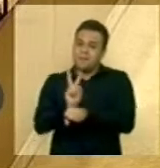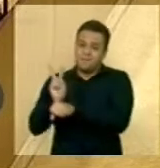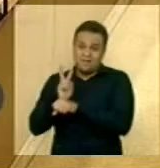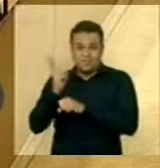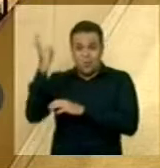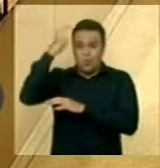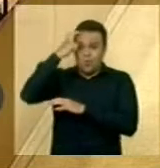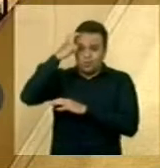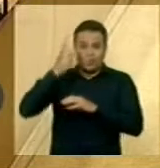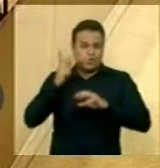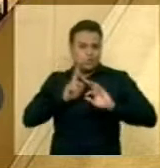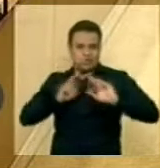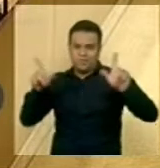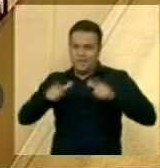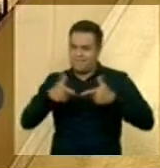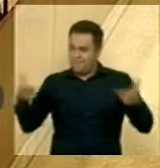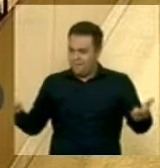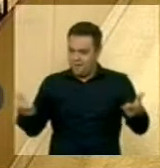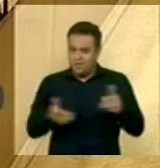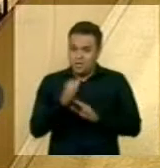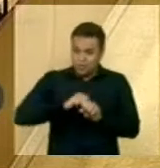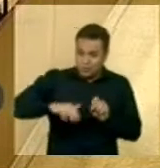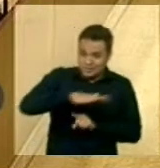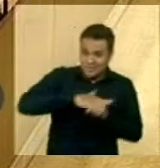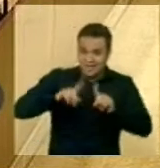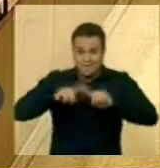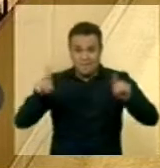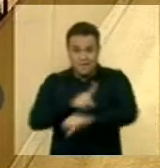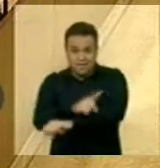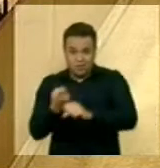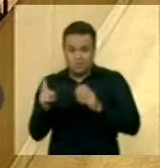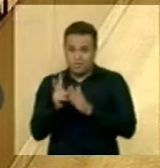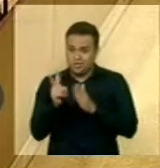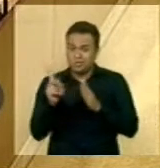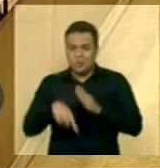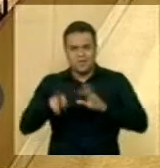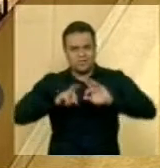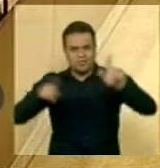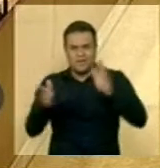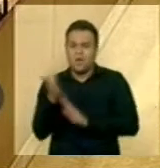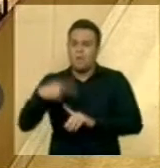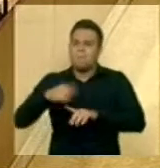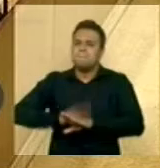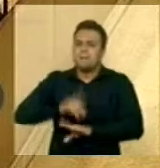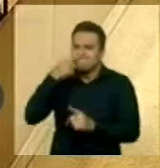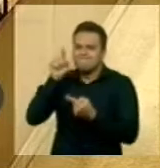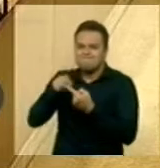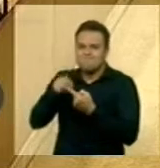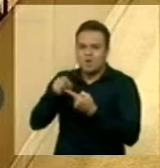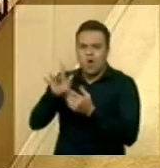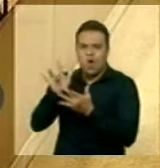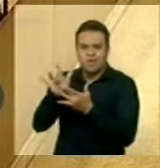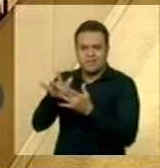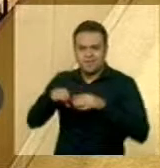cultura distinta da majoritária, mantendo uma relação com a terra que é mais do que posse ou propriedade, é uma relação